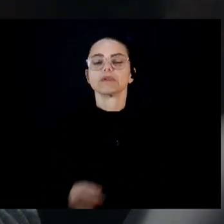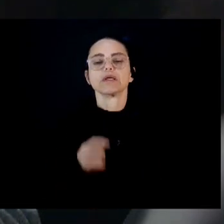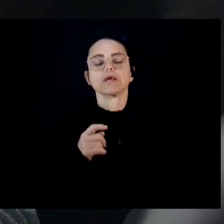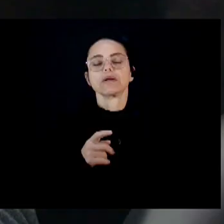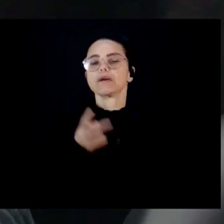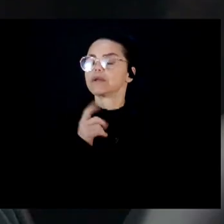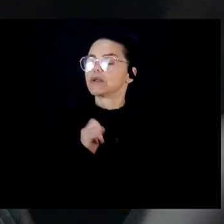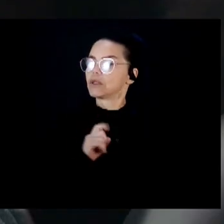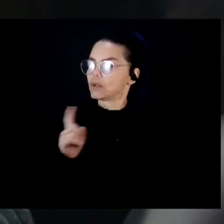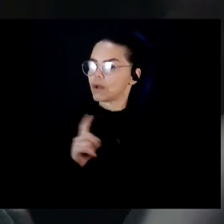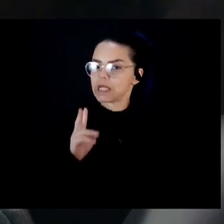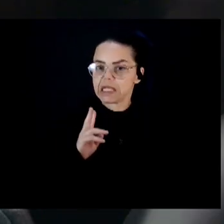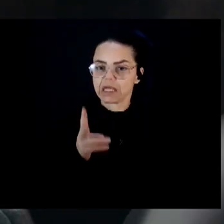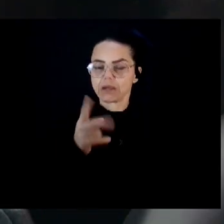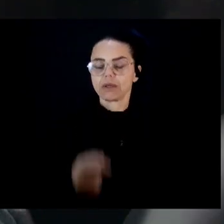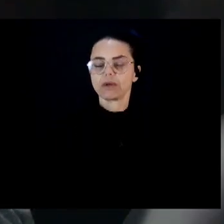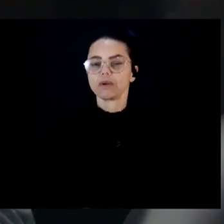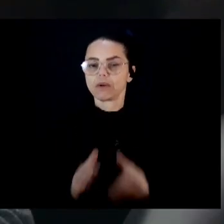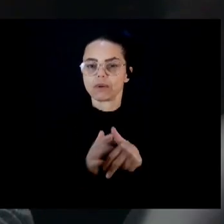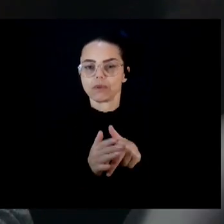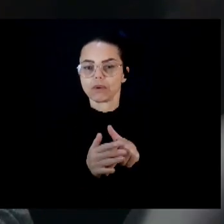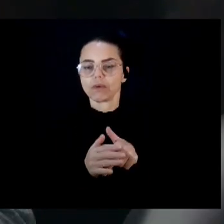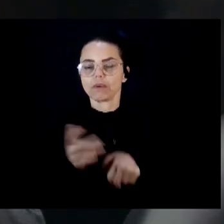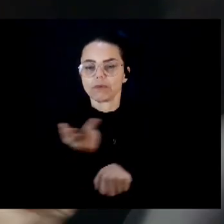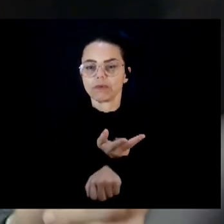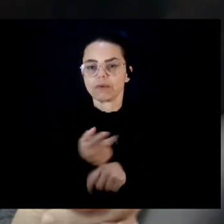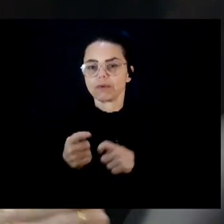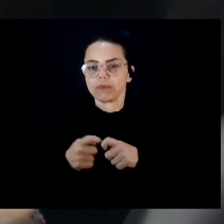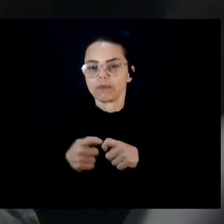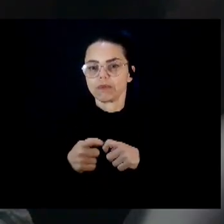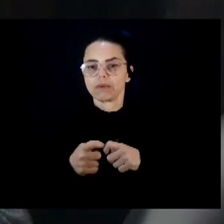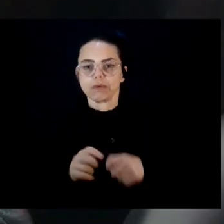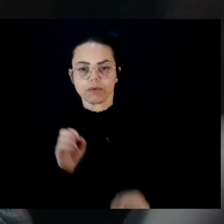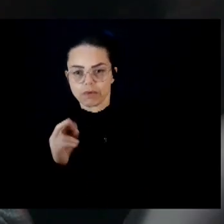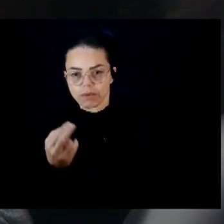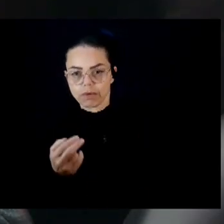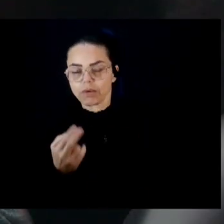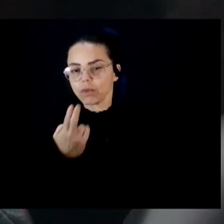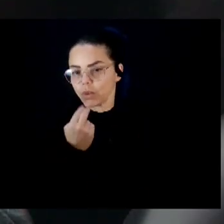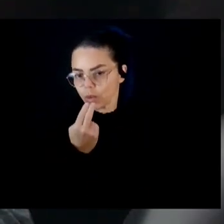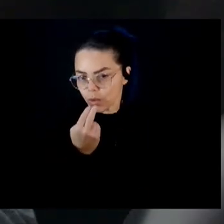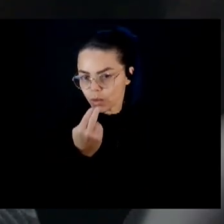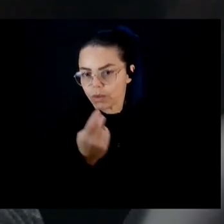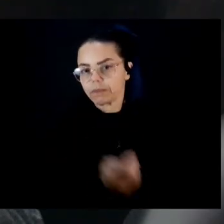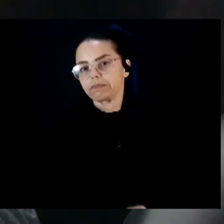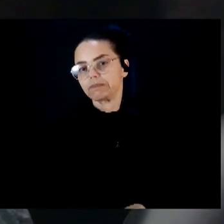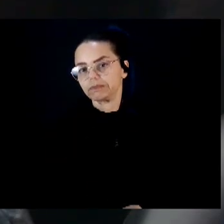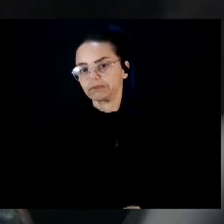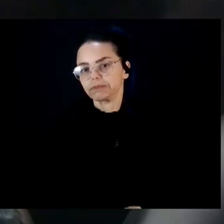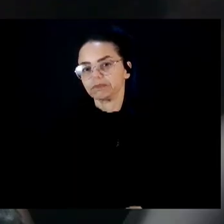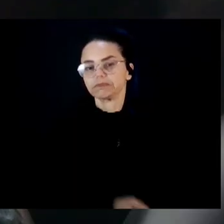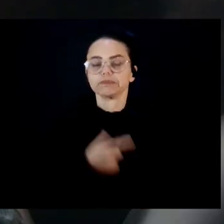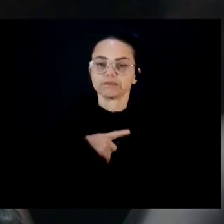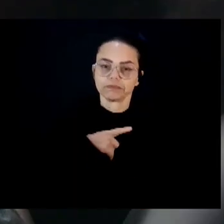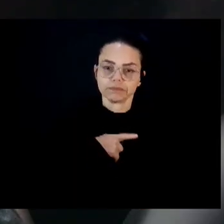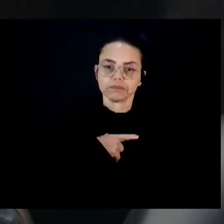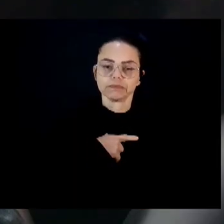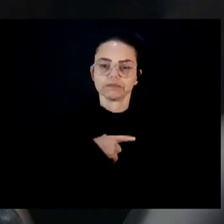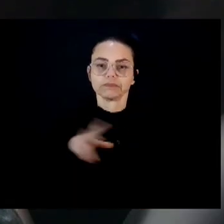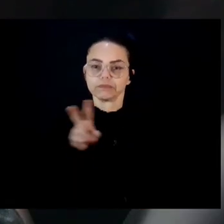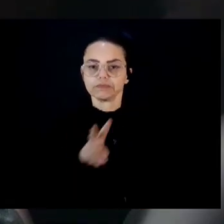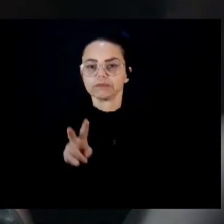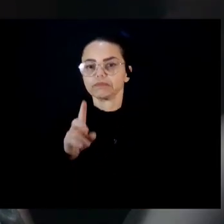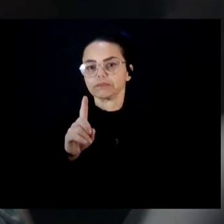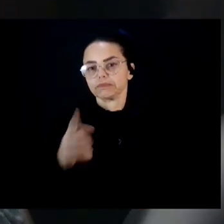o paciente que vá procurar um médico especialista ou nutricionista, ouvi falar que a vitamina D tem